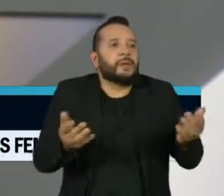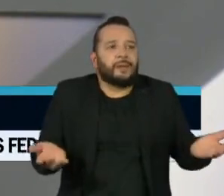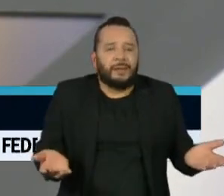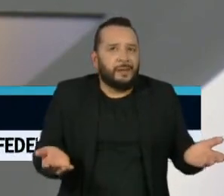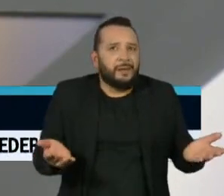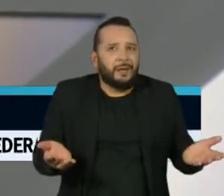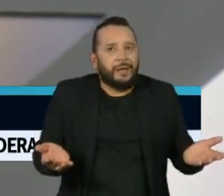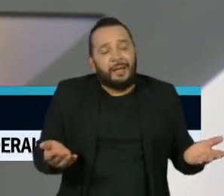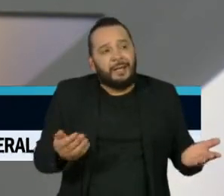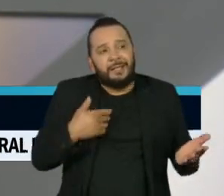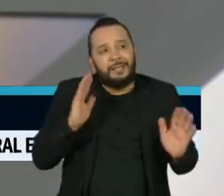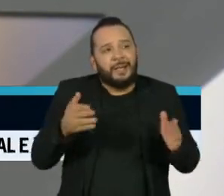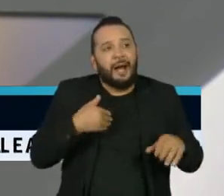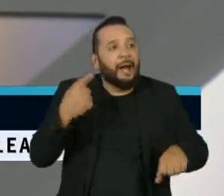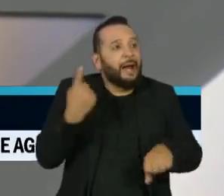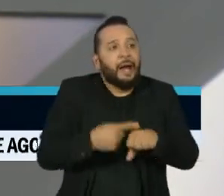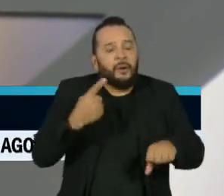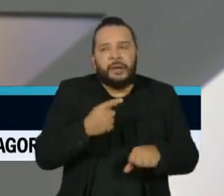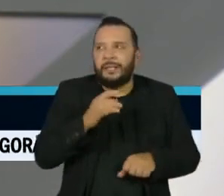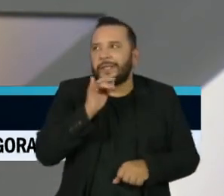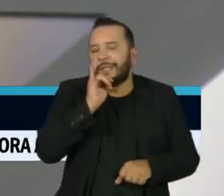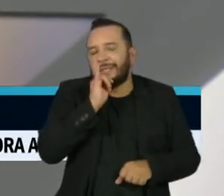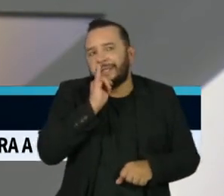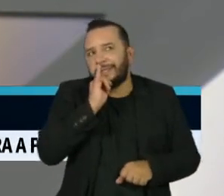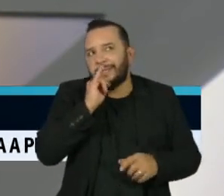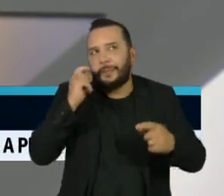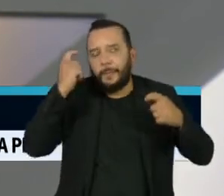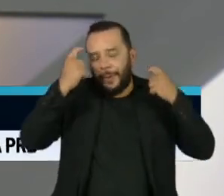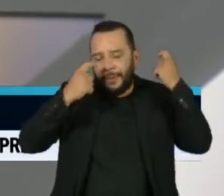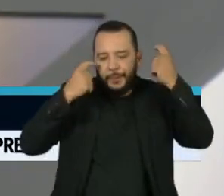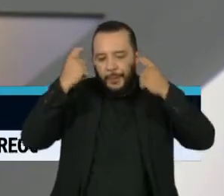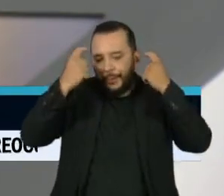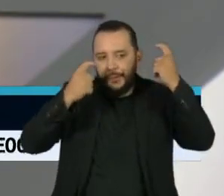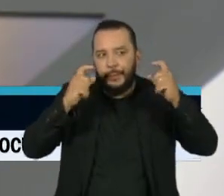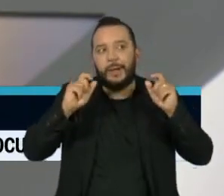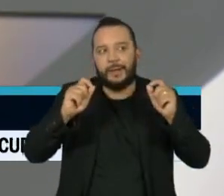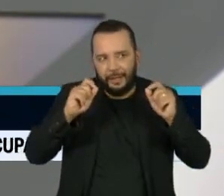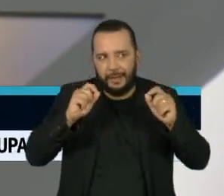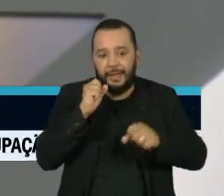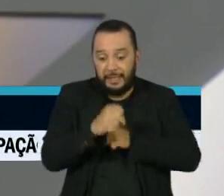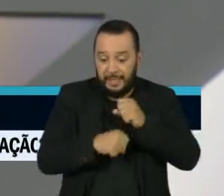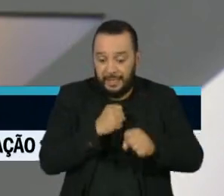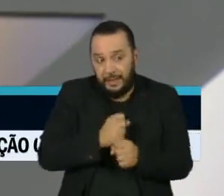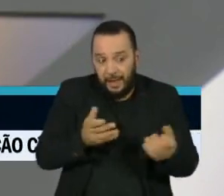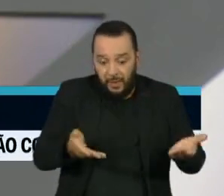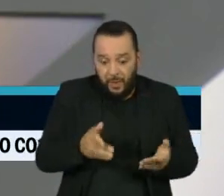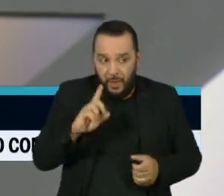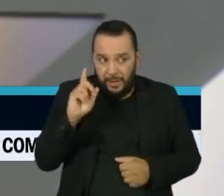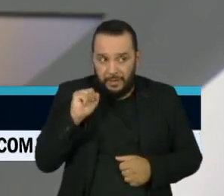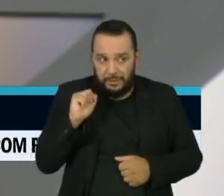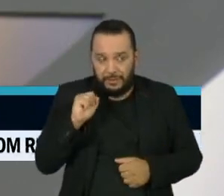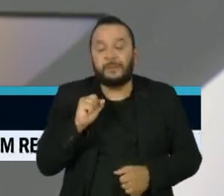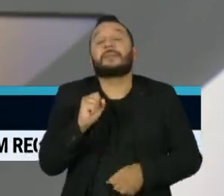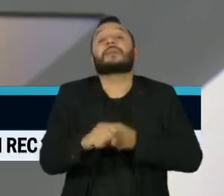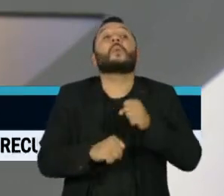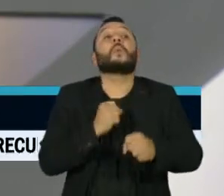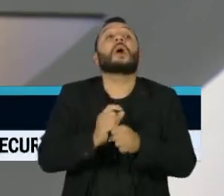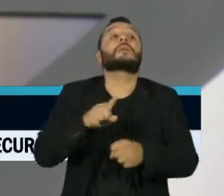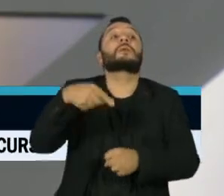é praticamente história. O que preocupa, na verdade, não é a inflação desse ano, o fato de que a gente está olhando para a inflação do ano que